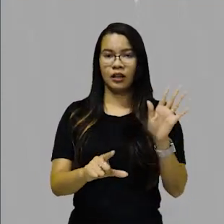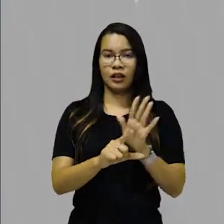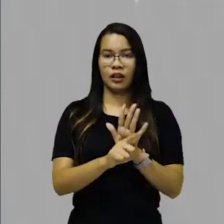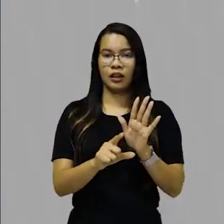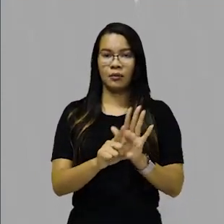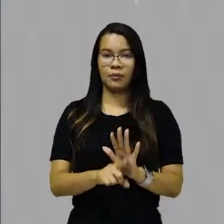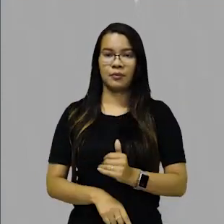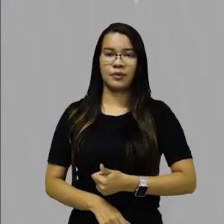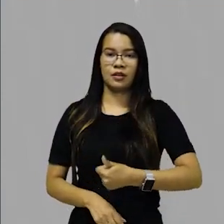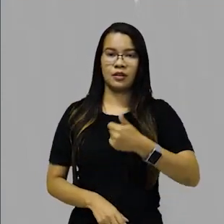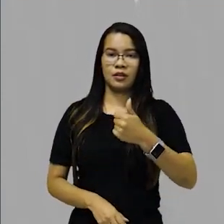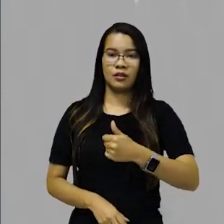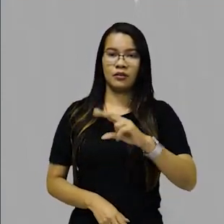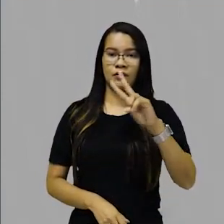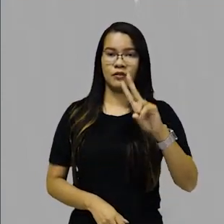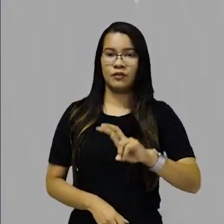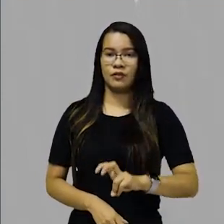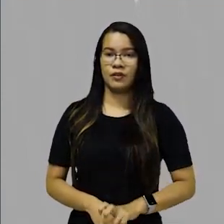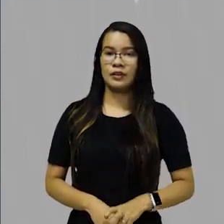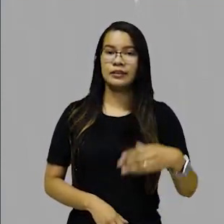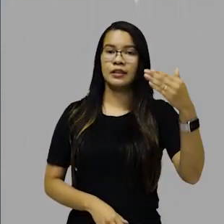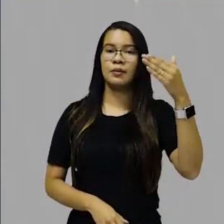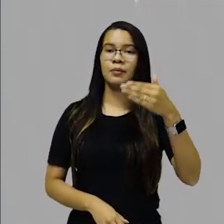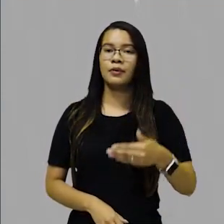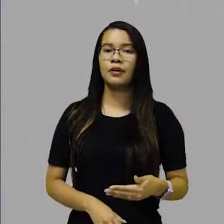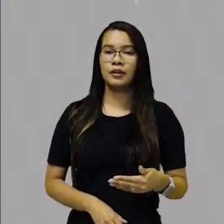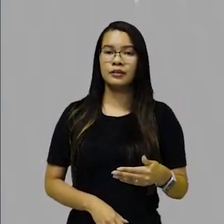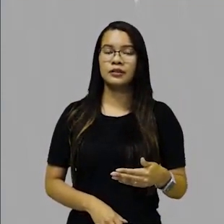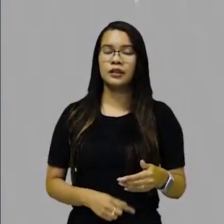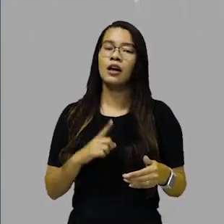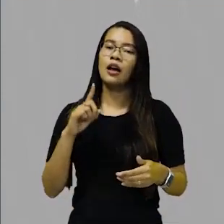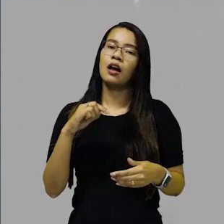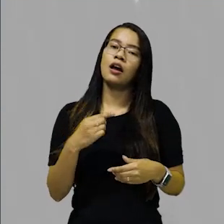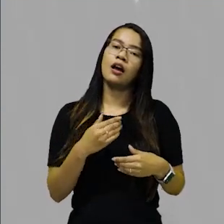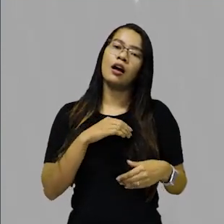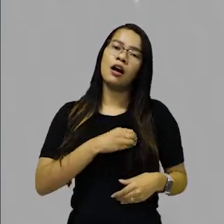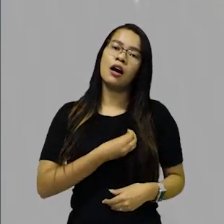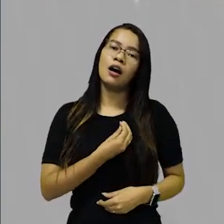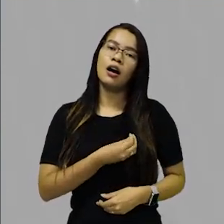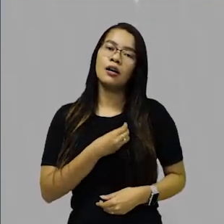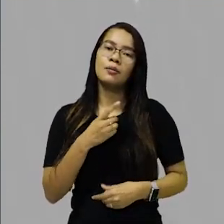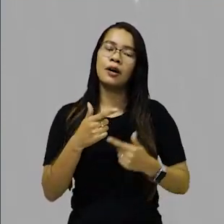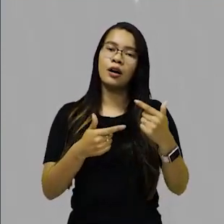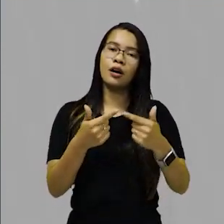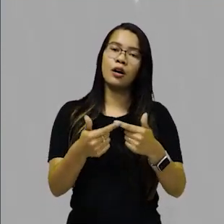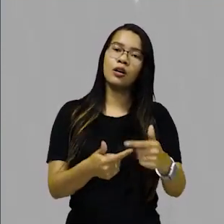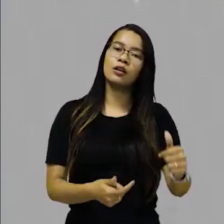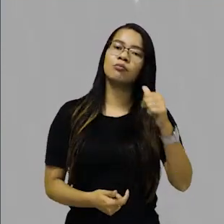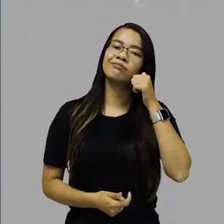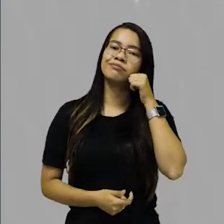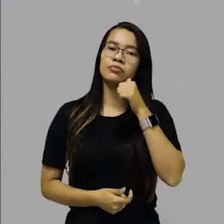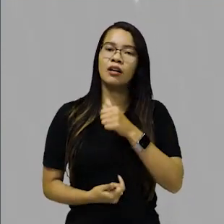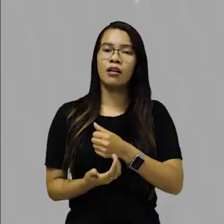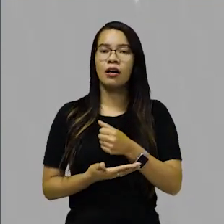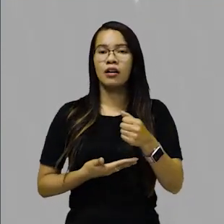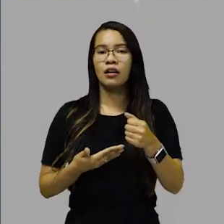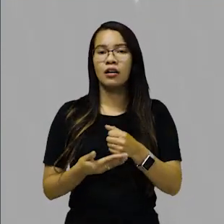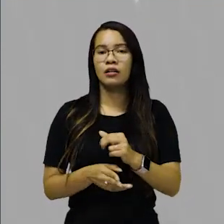o voto feminino. E a presença do voto feminino é uma luta da mulher, basicamente, por participação política no